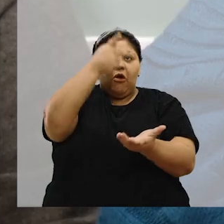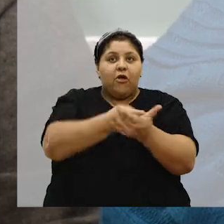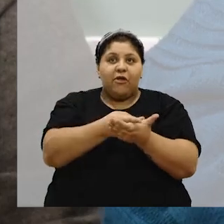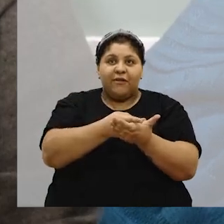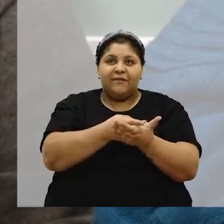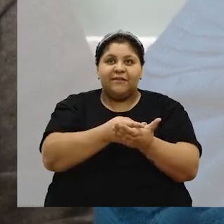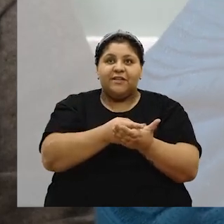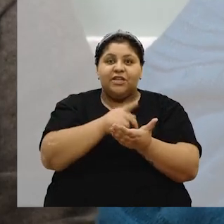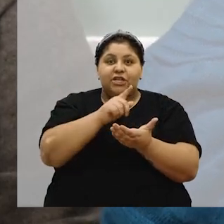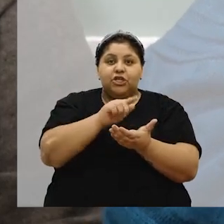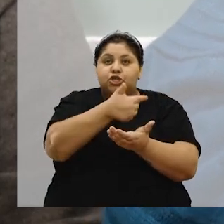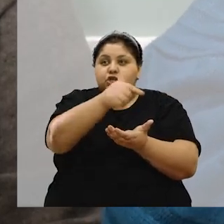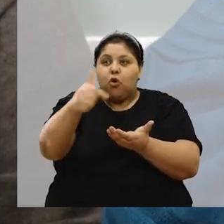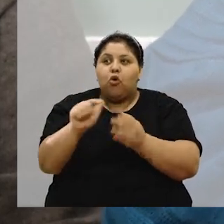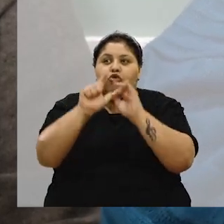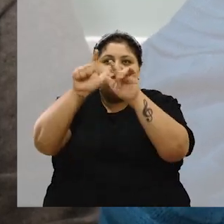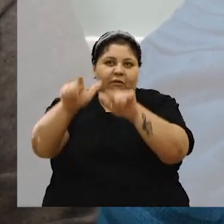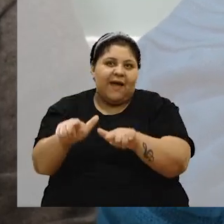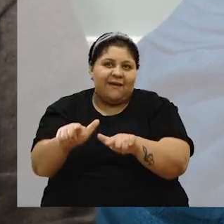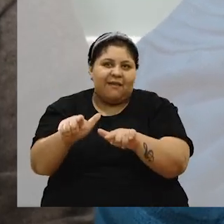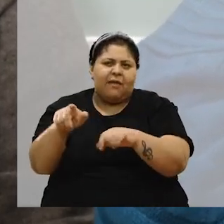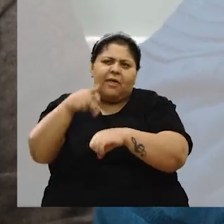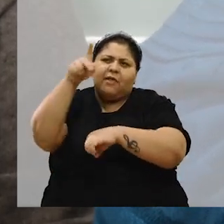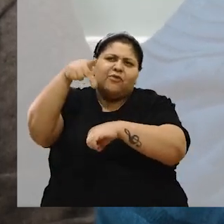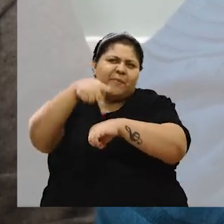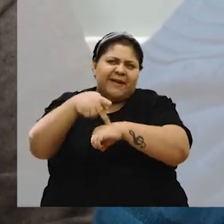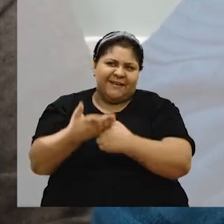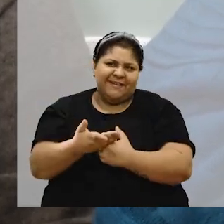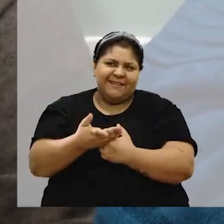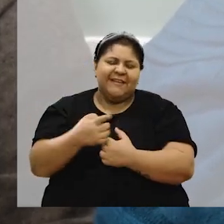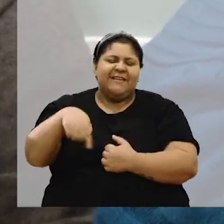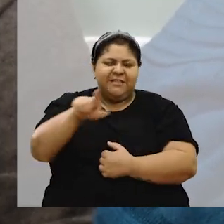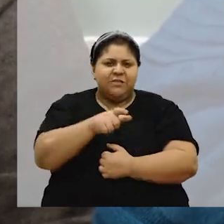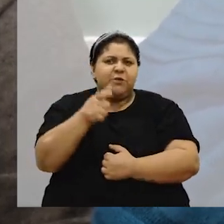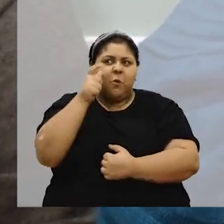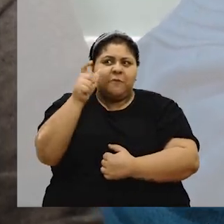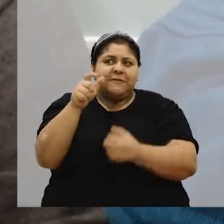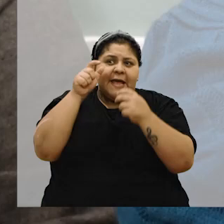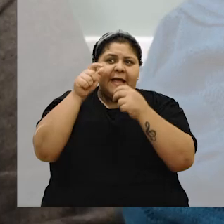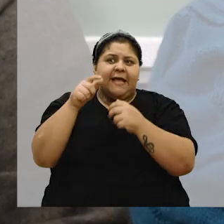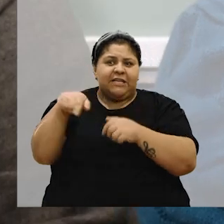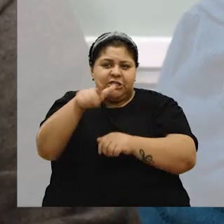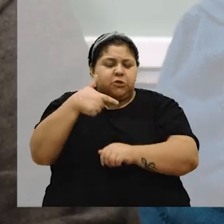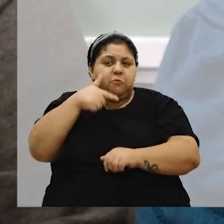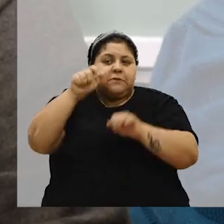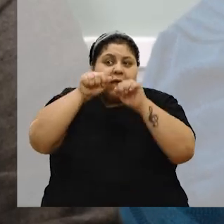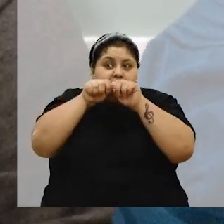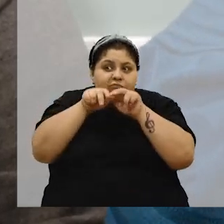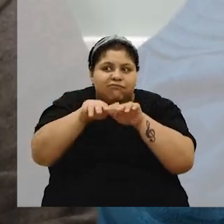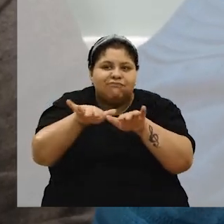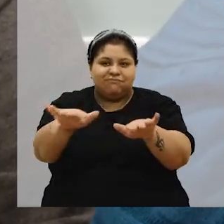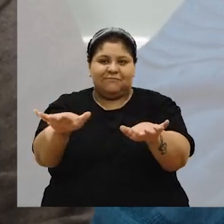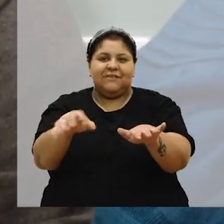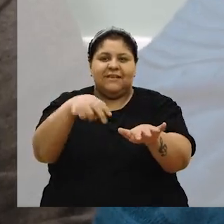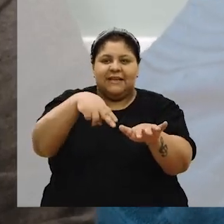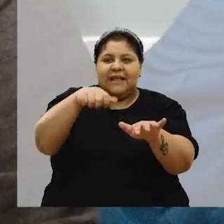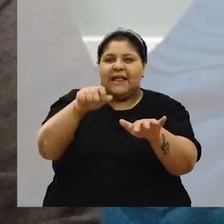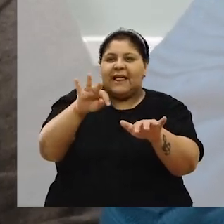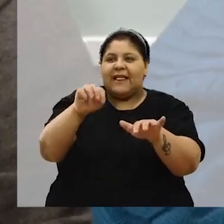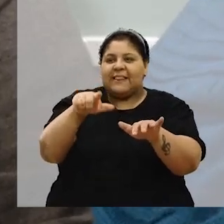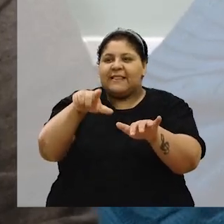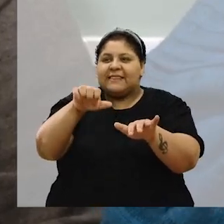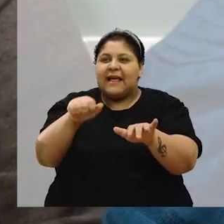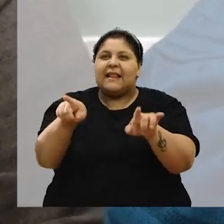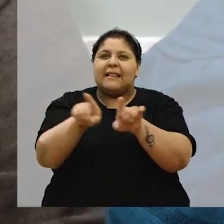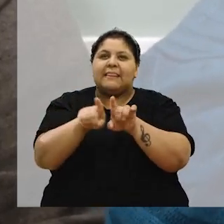caxiense, na outra Caxias, né, no outro lado. Então, a gente consegue ter essa projeção. A Natália, mesmo como tu bem citou, ela está